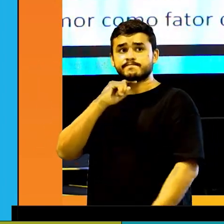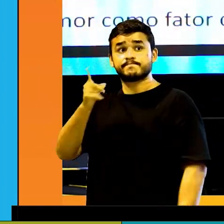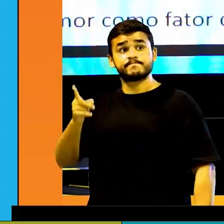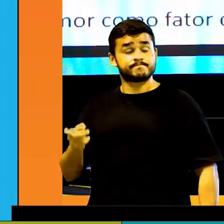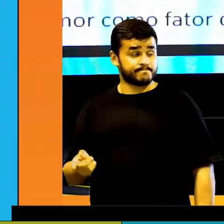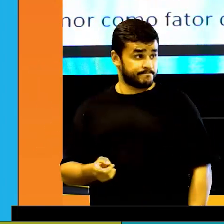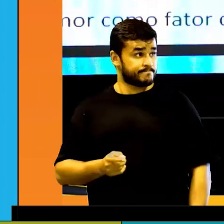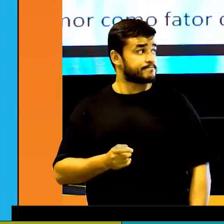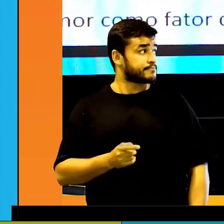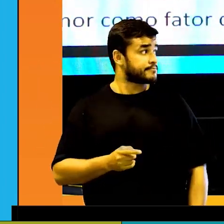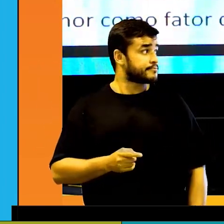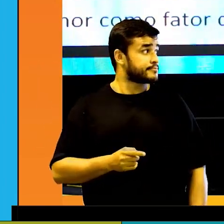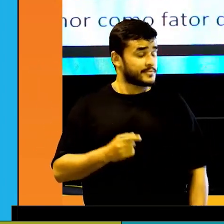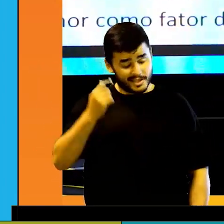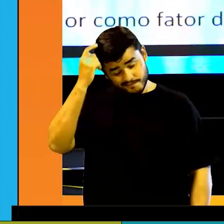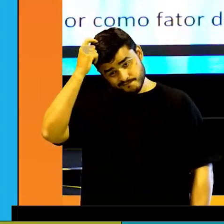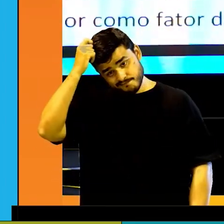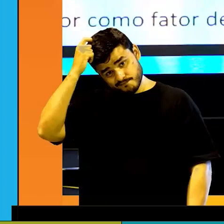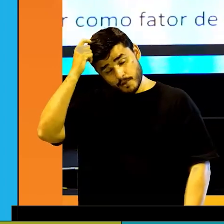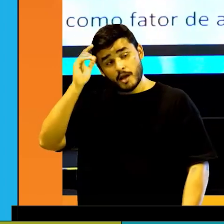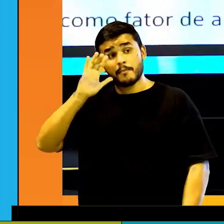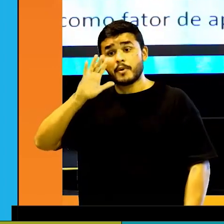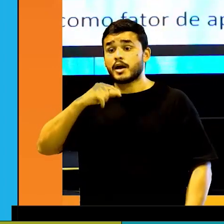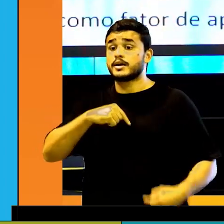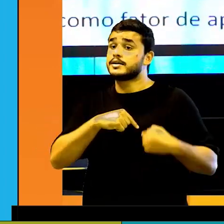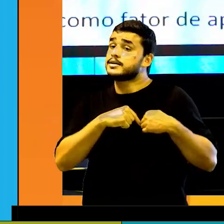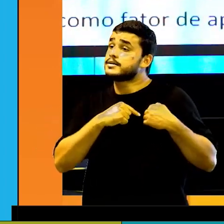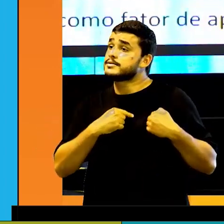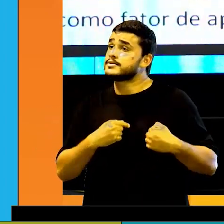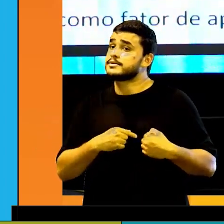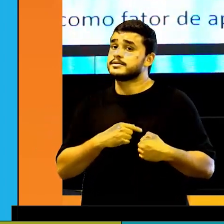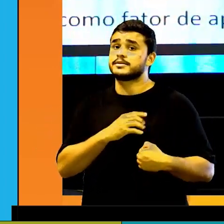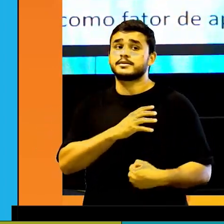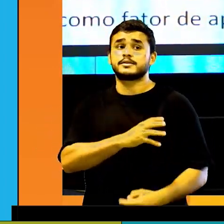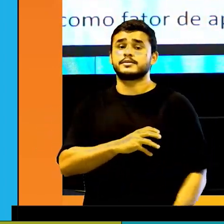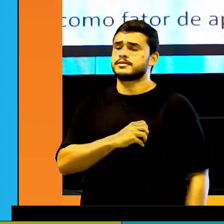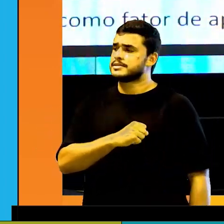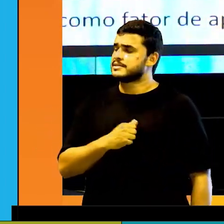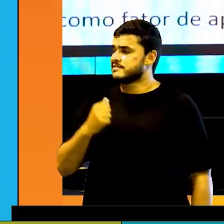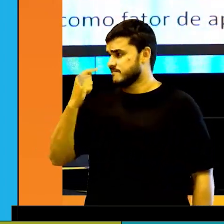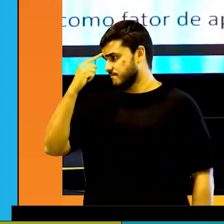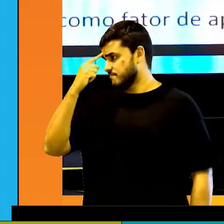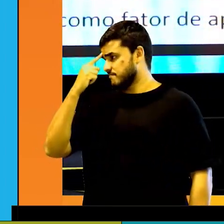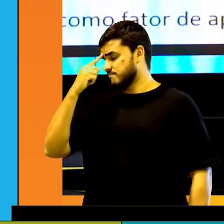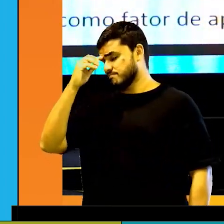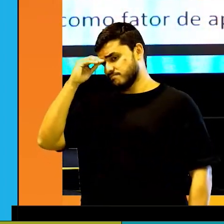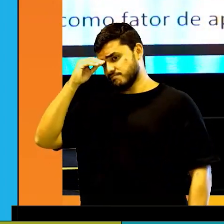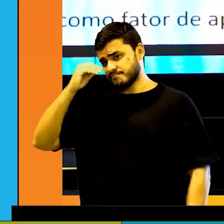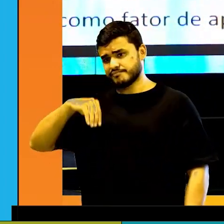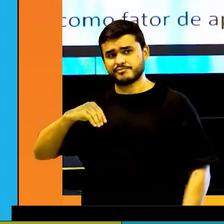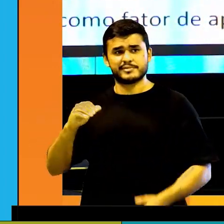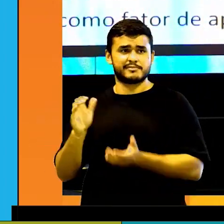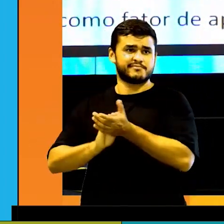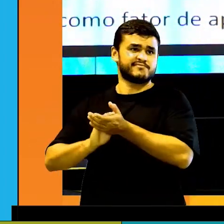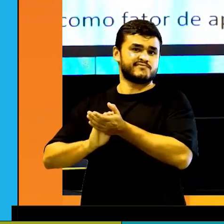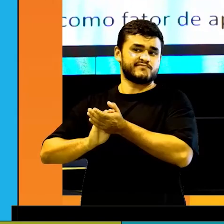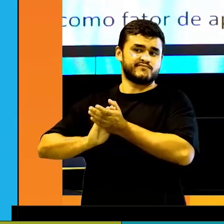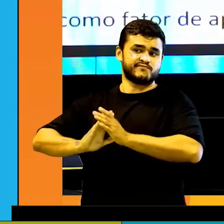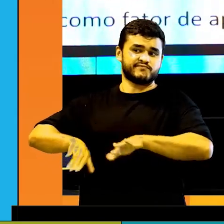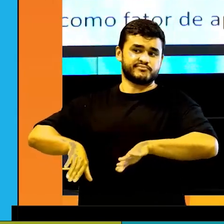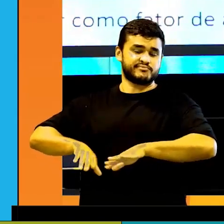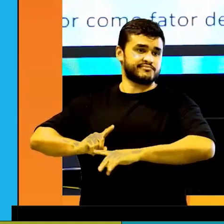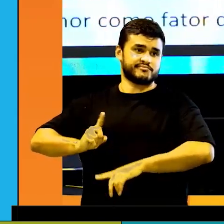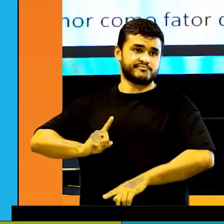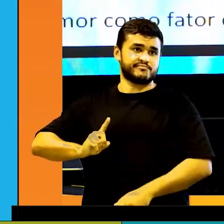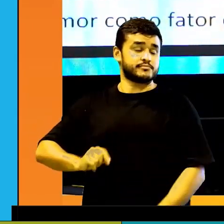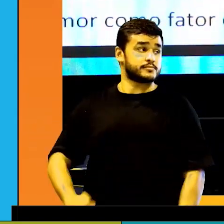ele, sem dote. Mesmo apaixonado, mas sem dote. Não rola. Aí ele